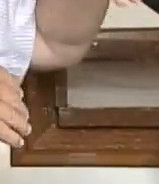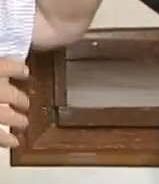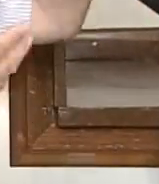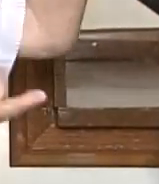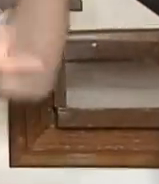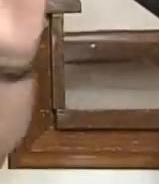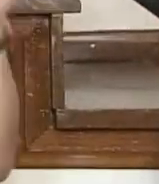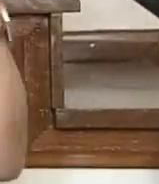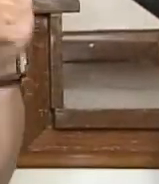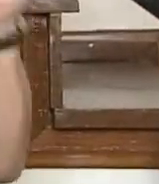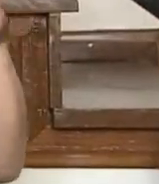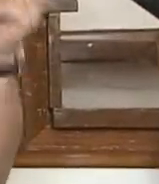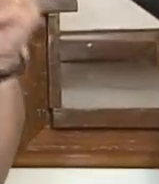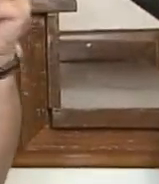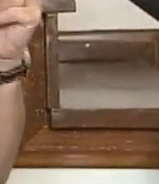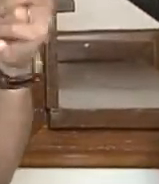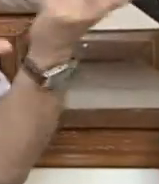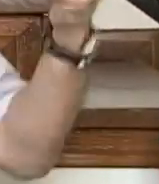Cresceram bem?